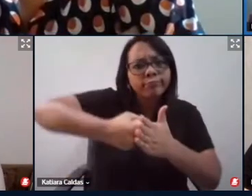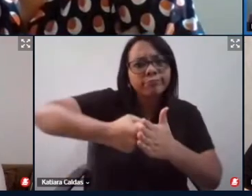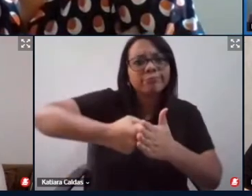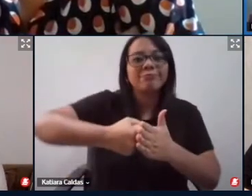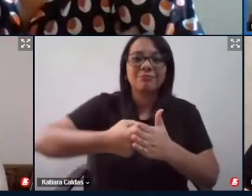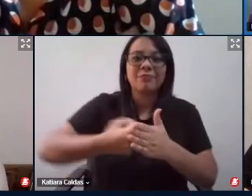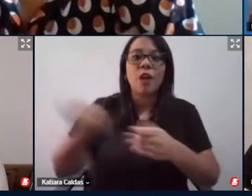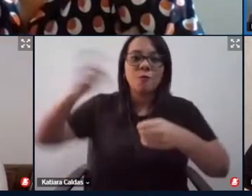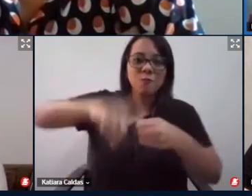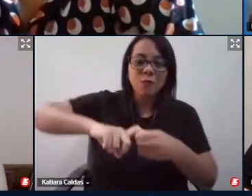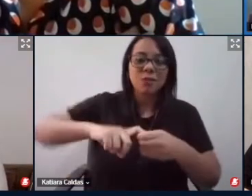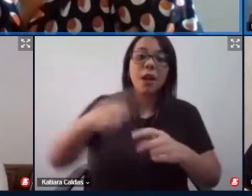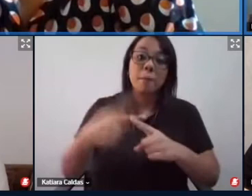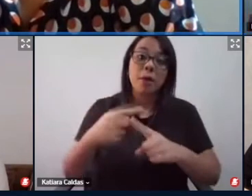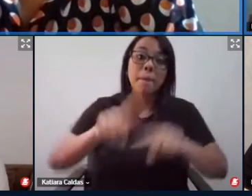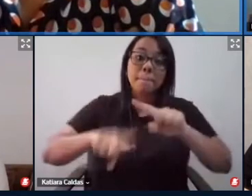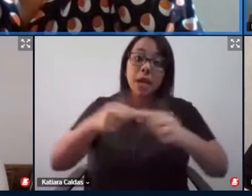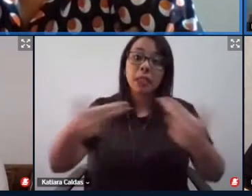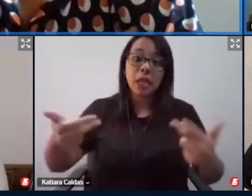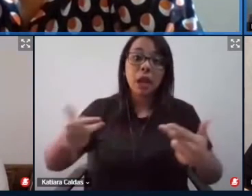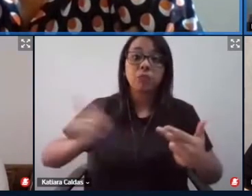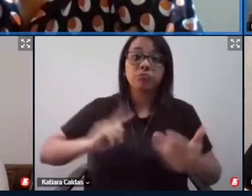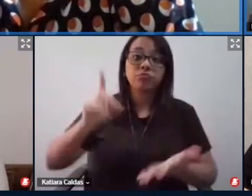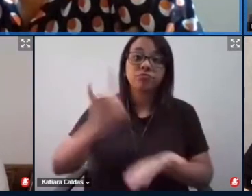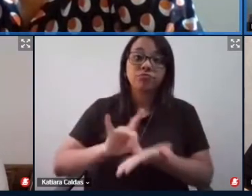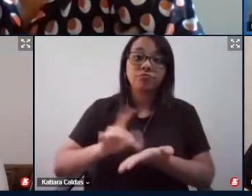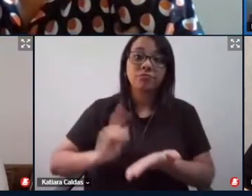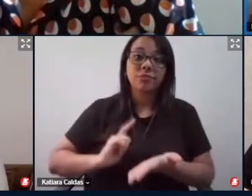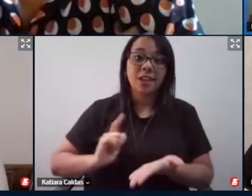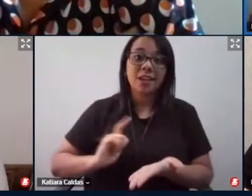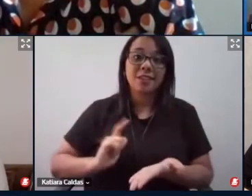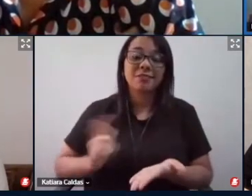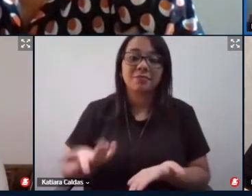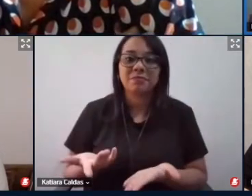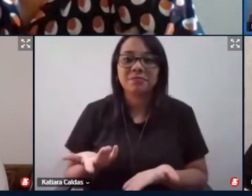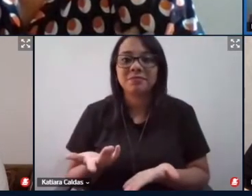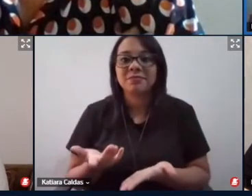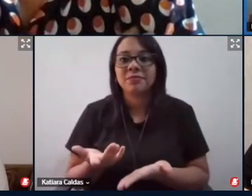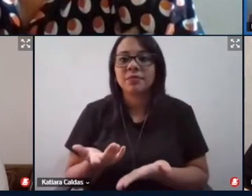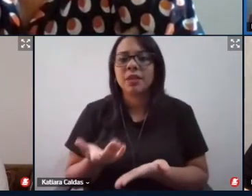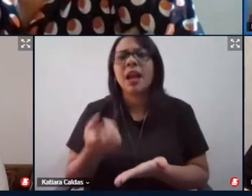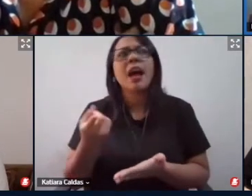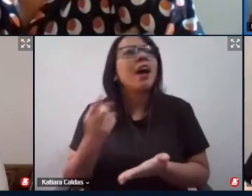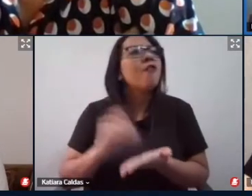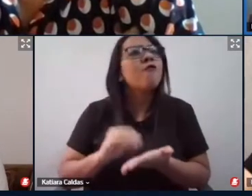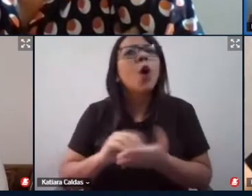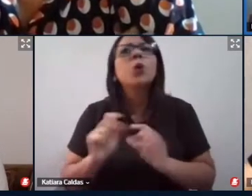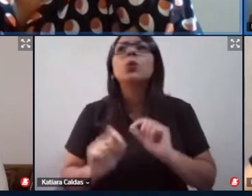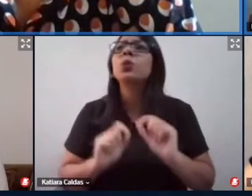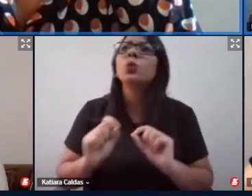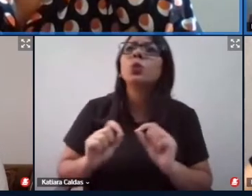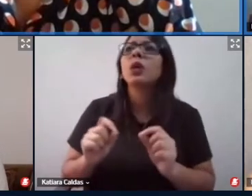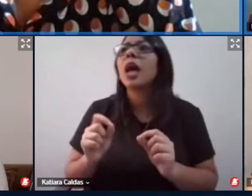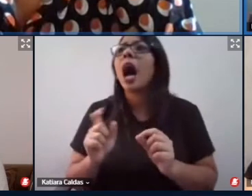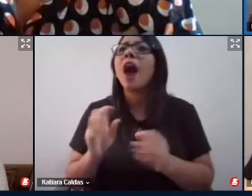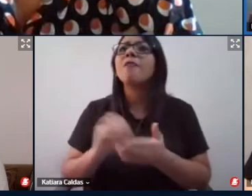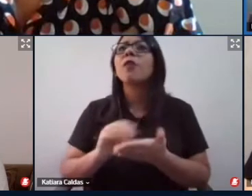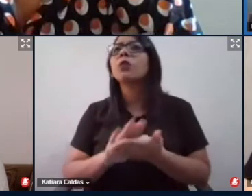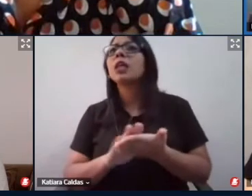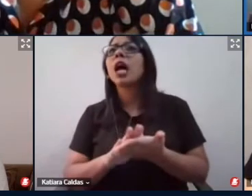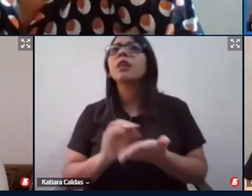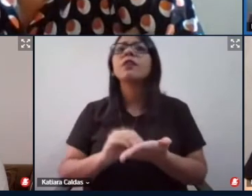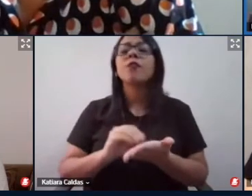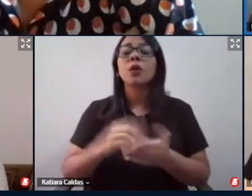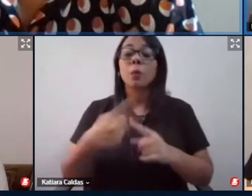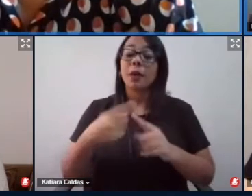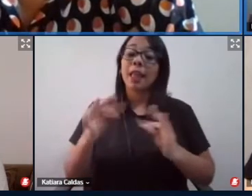porque material a gente tem. Sim. Né? Nós temos assim, o que falta, a gente às vezes até se perde. O que é que falta? A gente até se perde, até porque com a tecnologia nova,